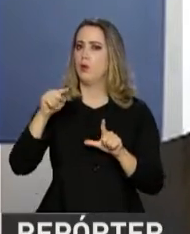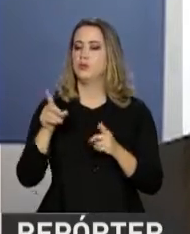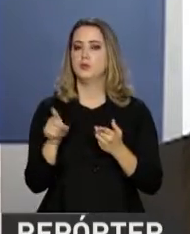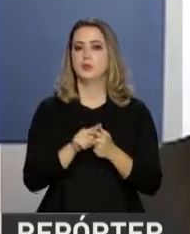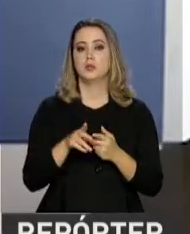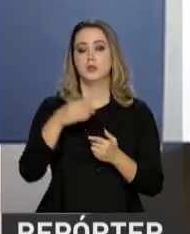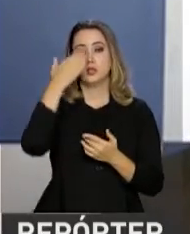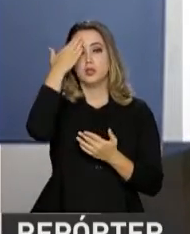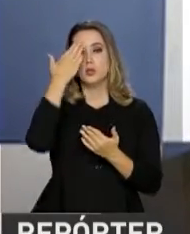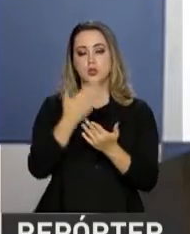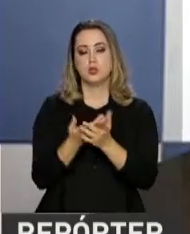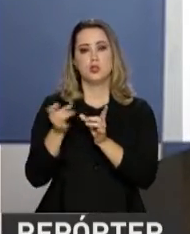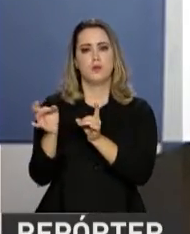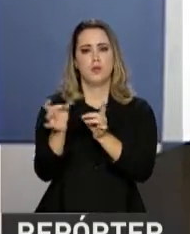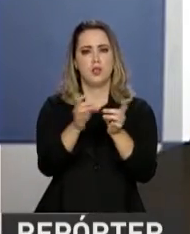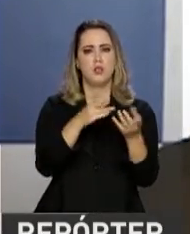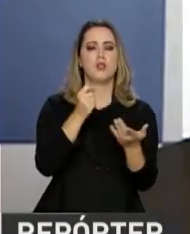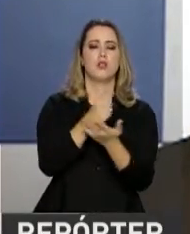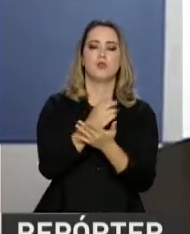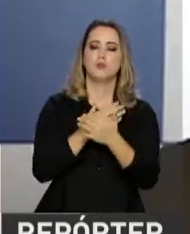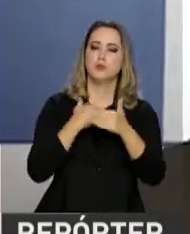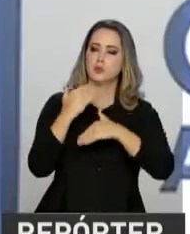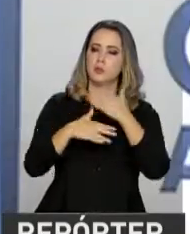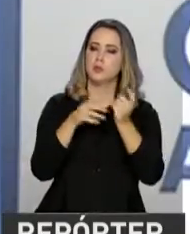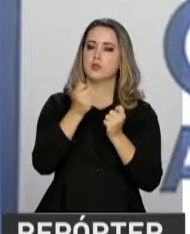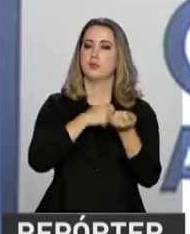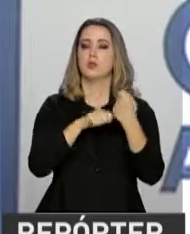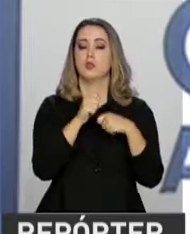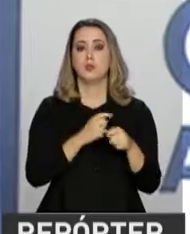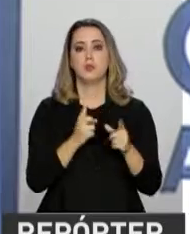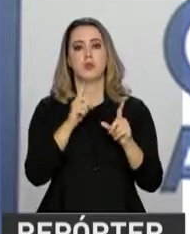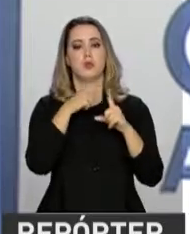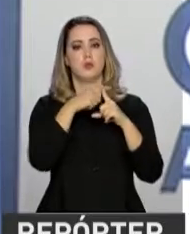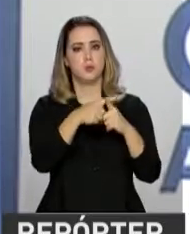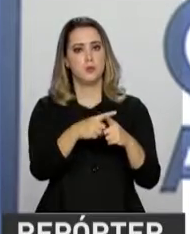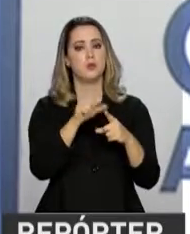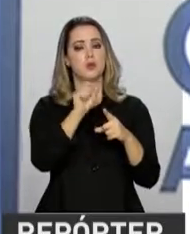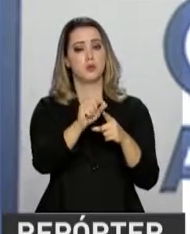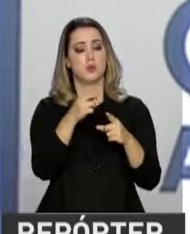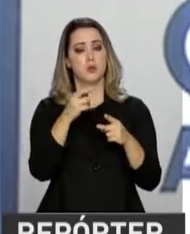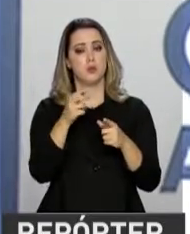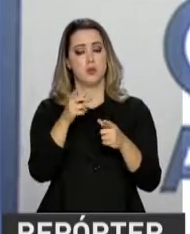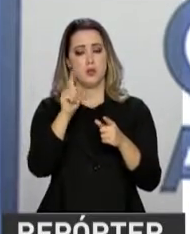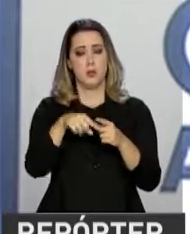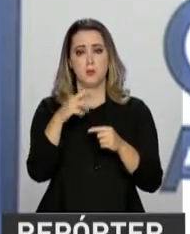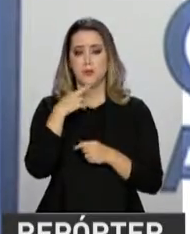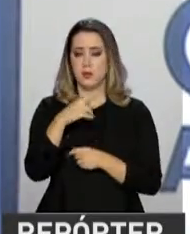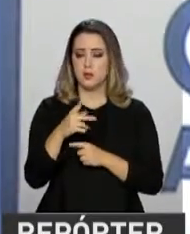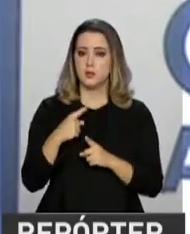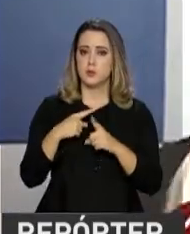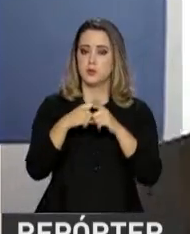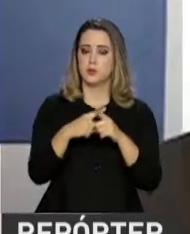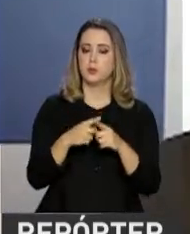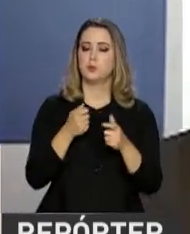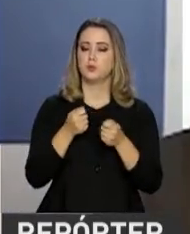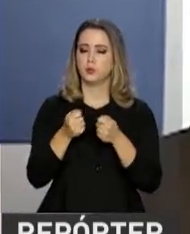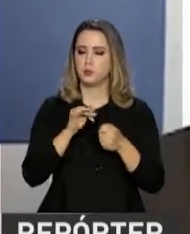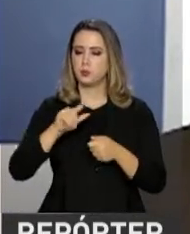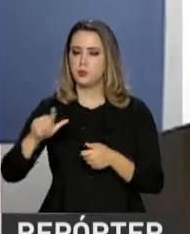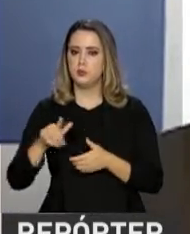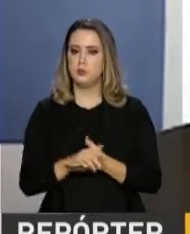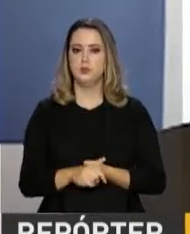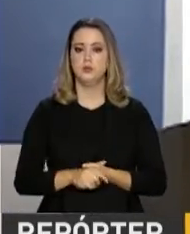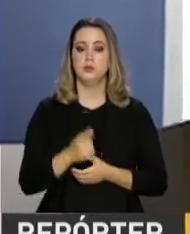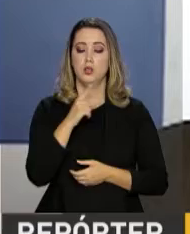confiança do mercado ea melhora do ambiente econômico resultado prático medidas fiscais implementadas pelo governo eu acho que as medidas